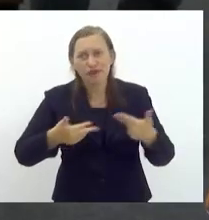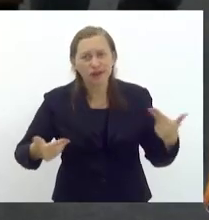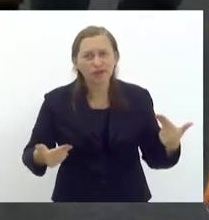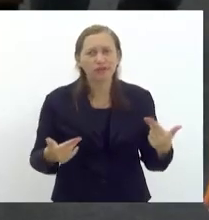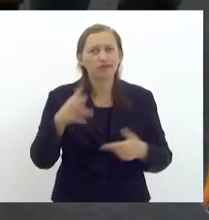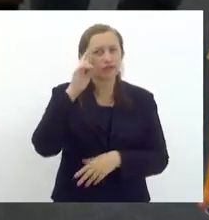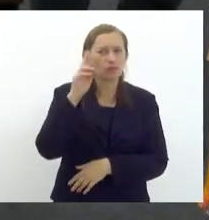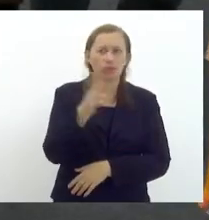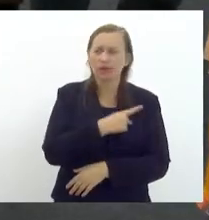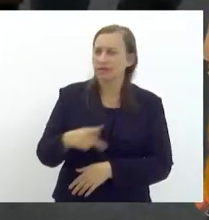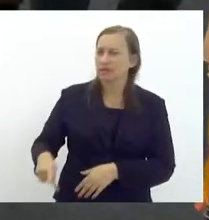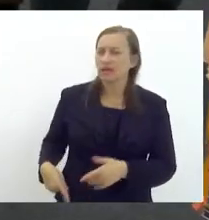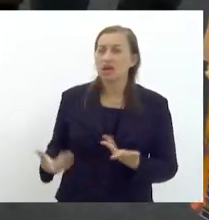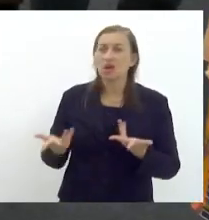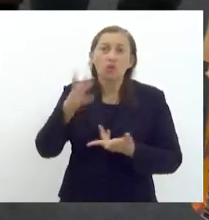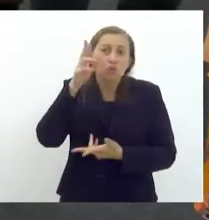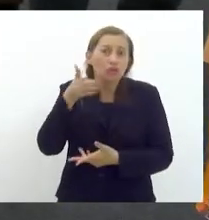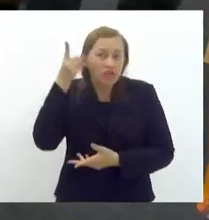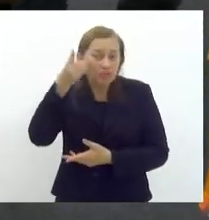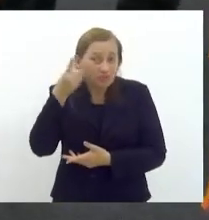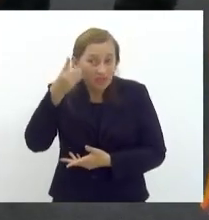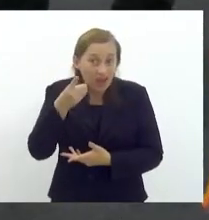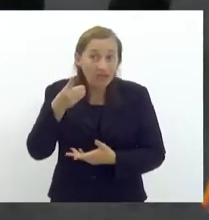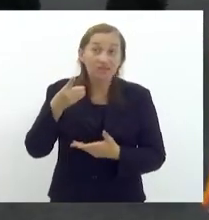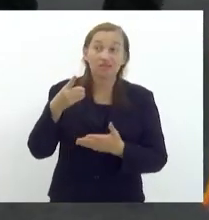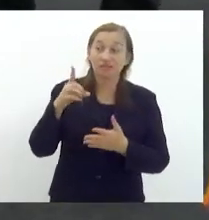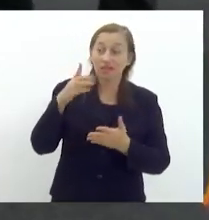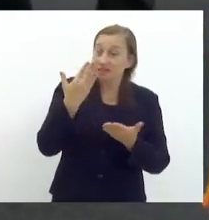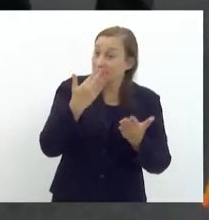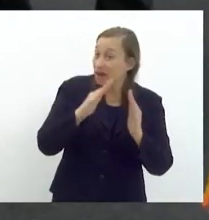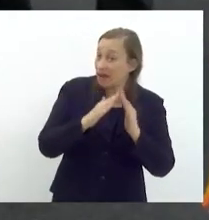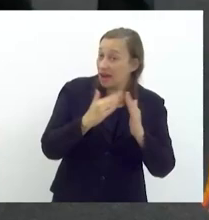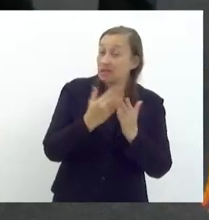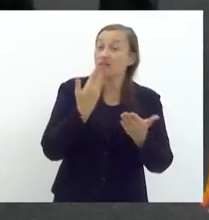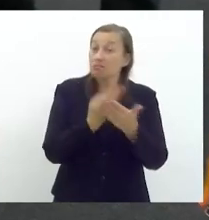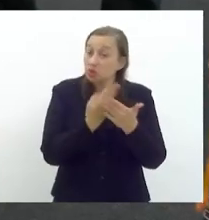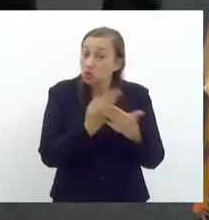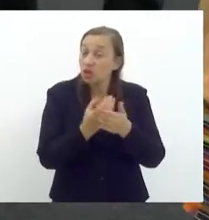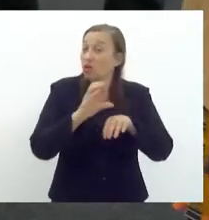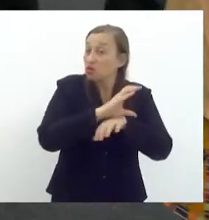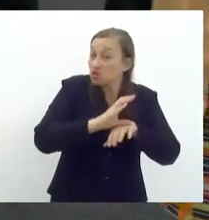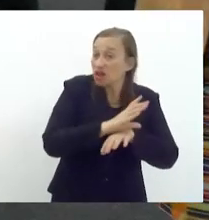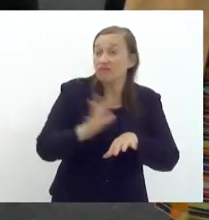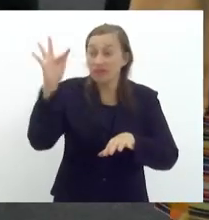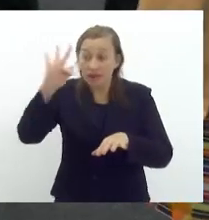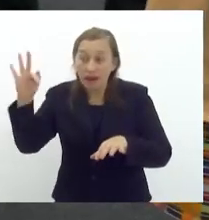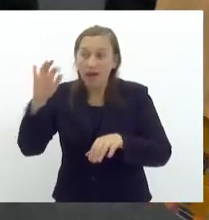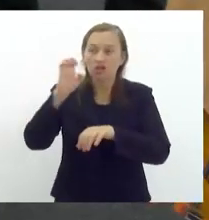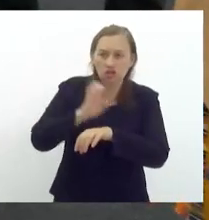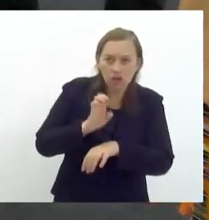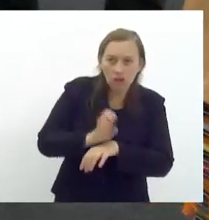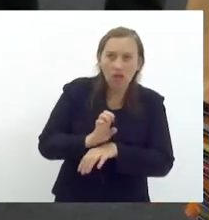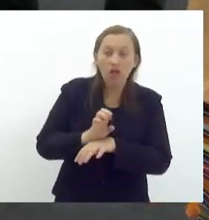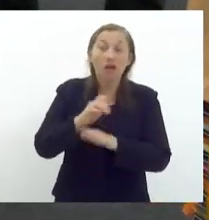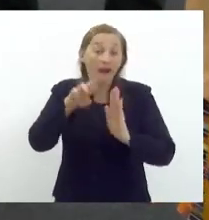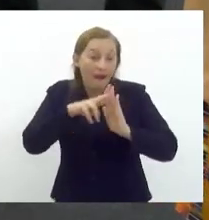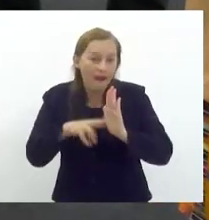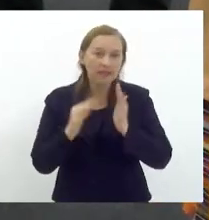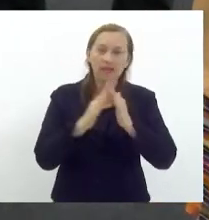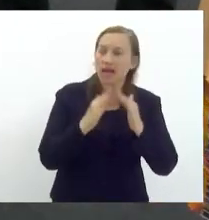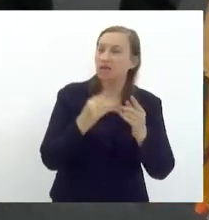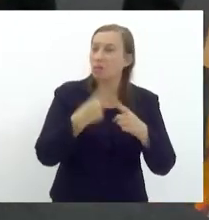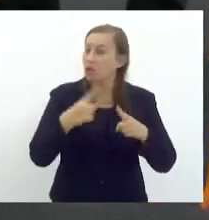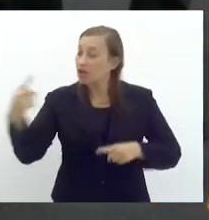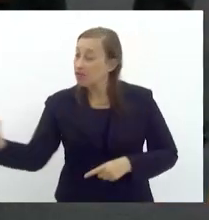Presidente os deputados nessa casa precisam começar a estudar a Constituição Federal a constituição estadual o regimento da casa porque